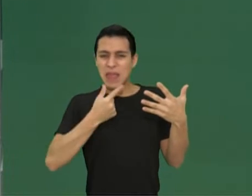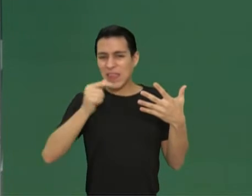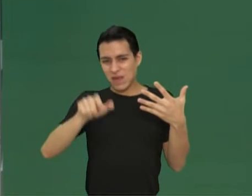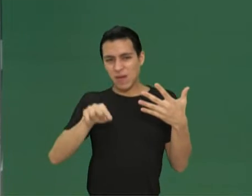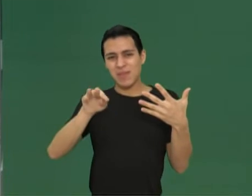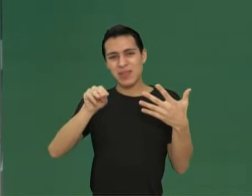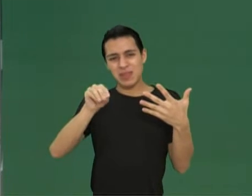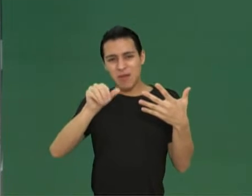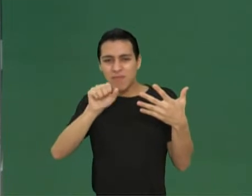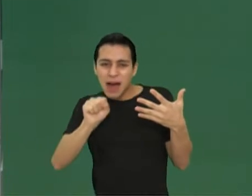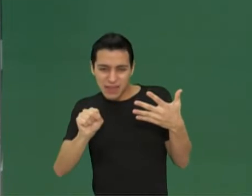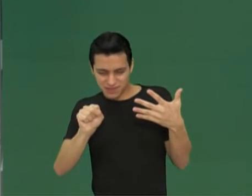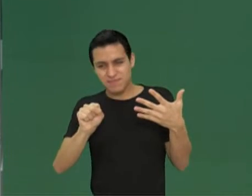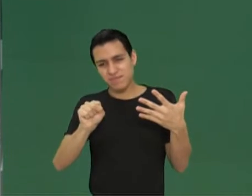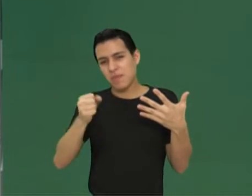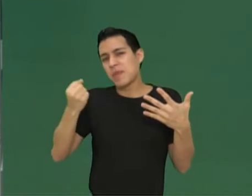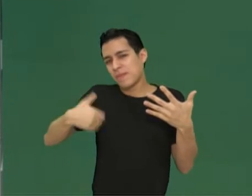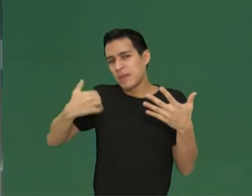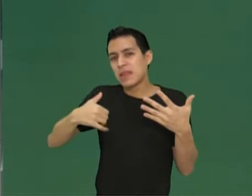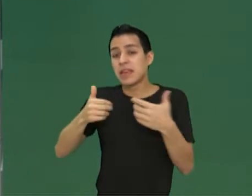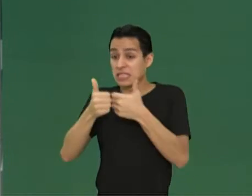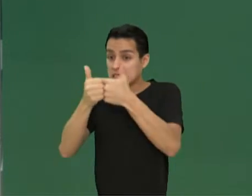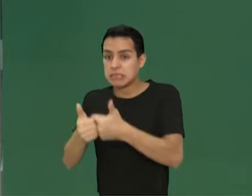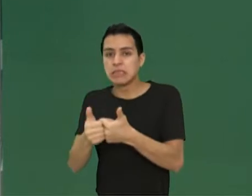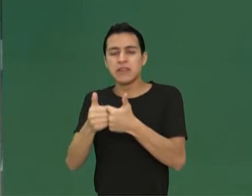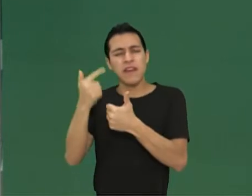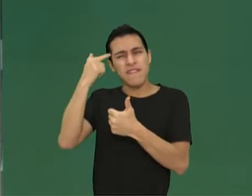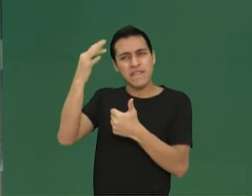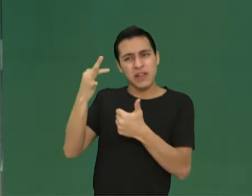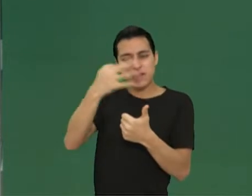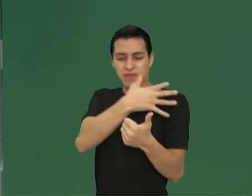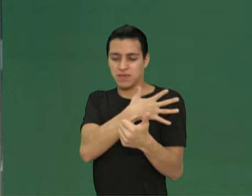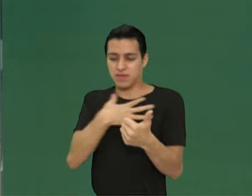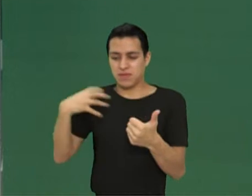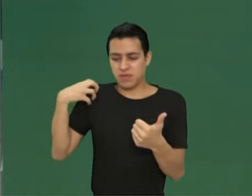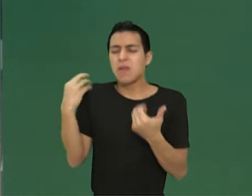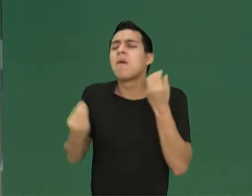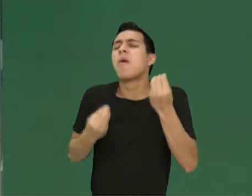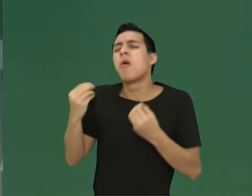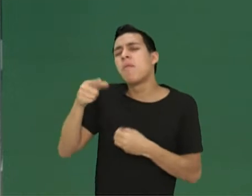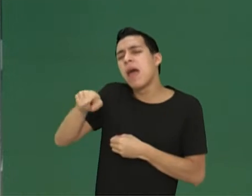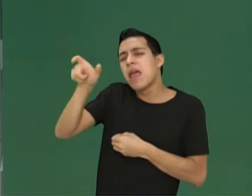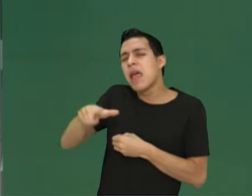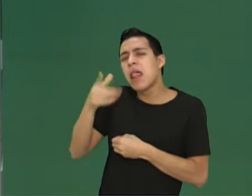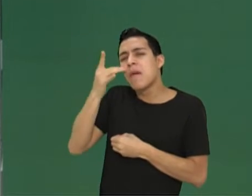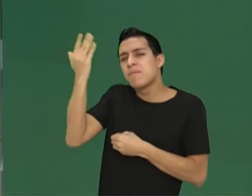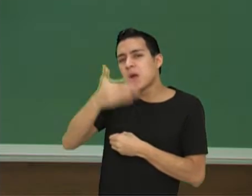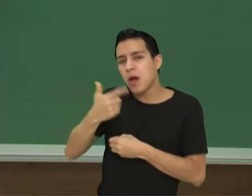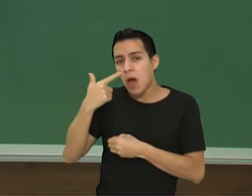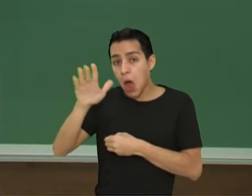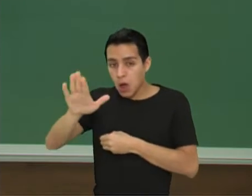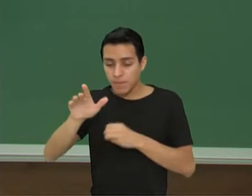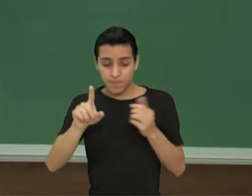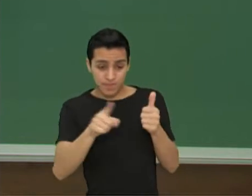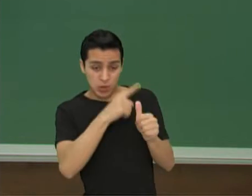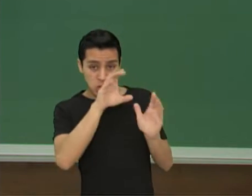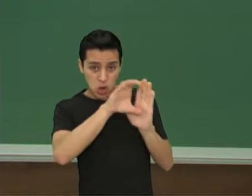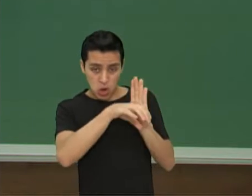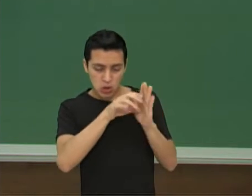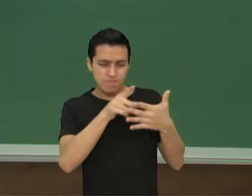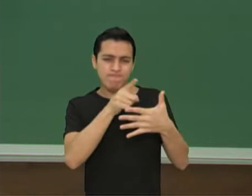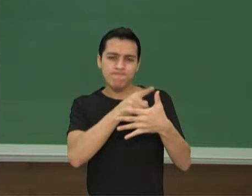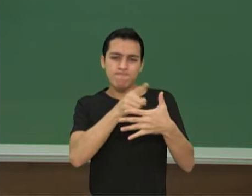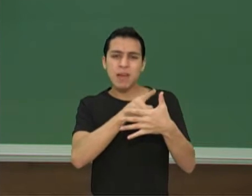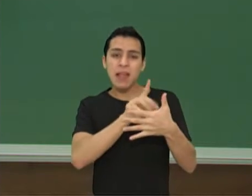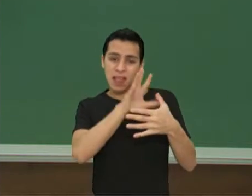a partir da filosofia de Aristóteles. Então, vamos ver como, ele vai provar a existência de Deus. Primeiro conceito, e um conceito que existia lá